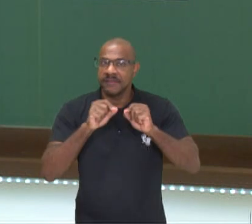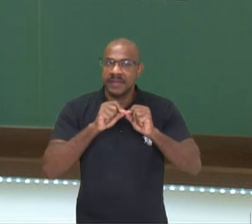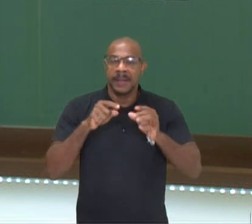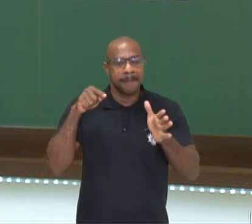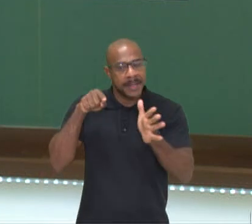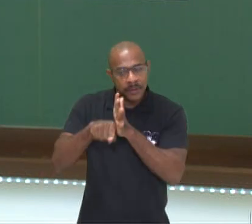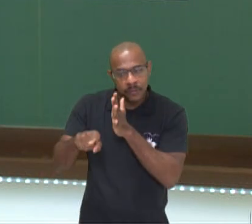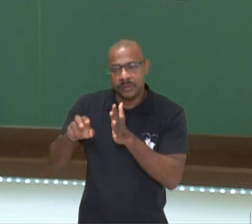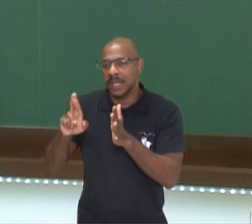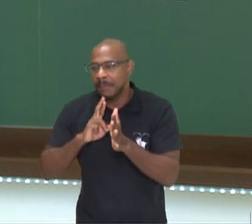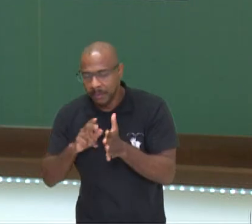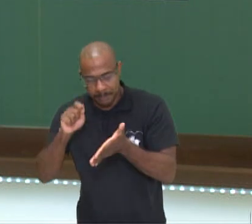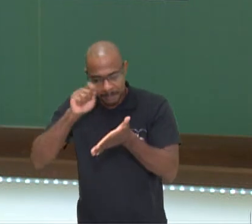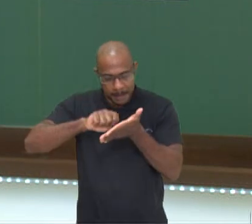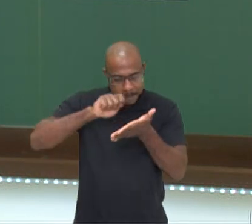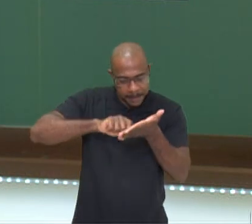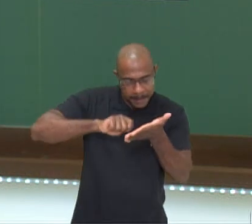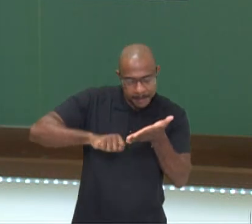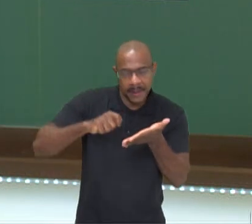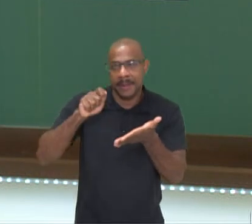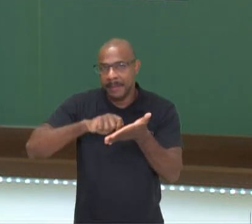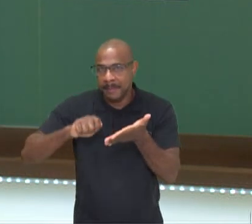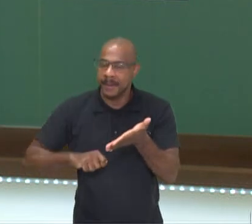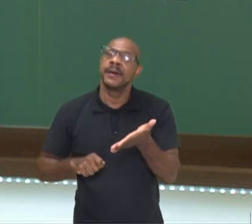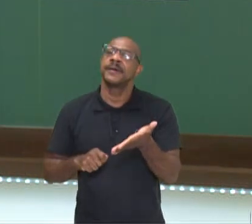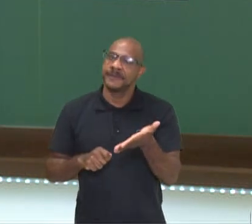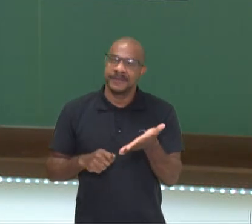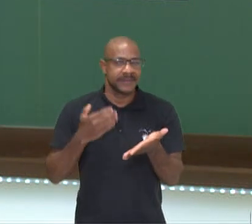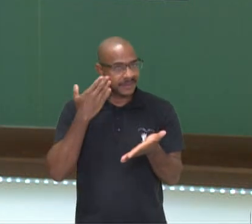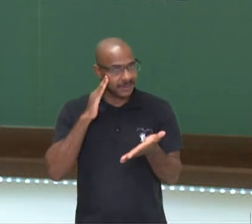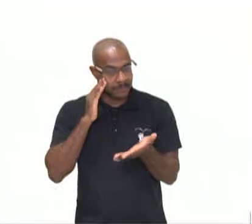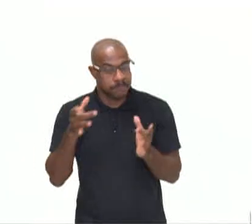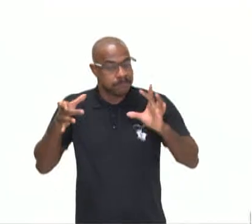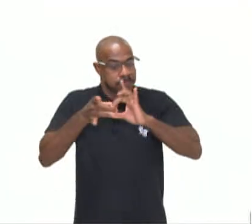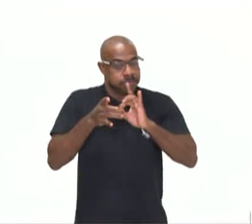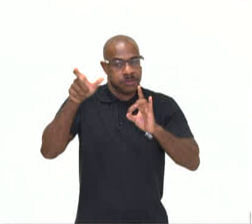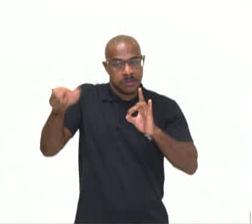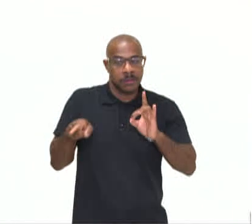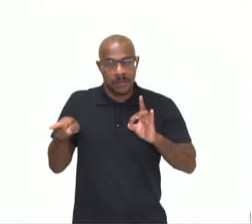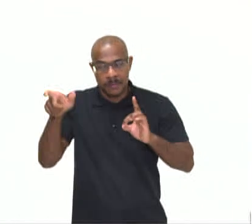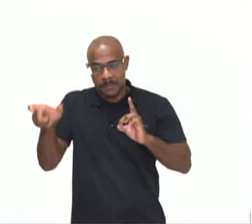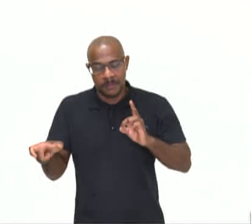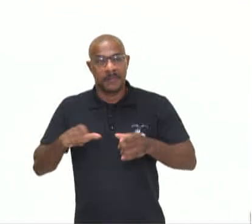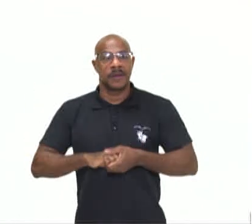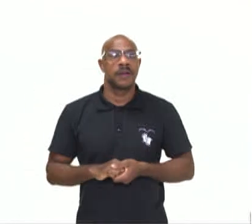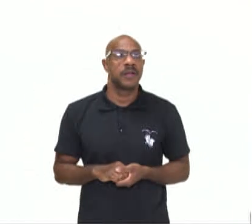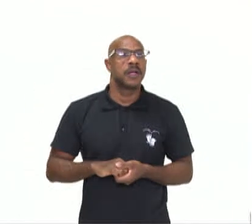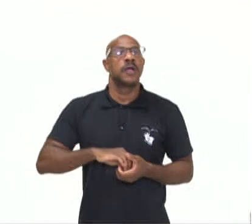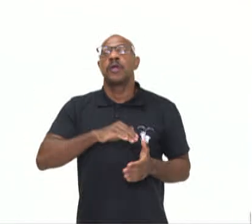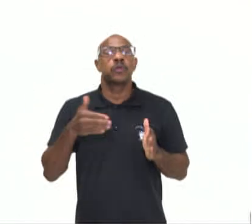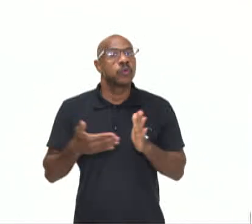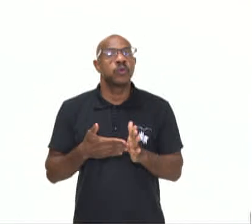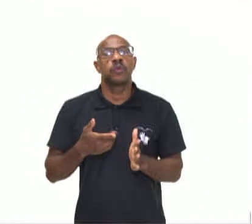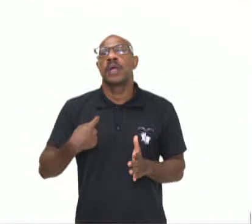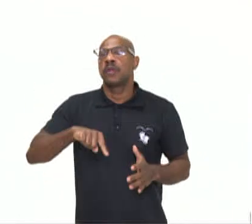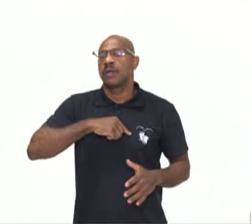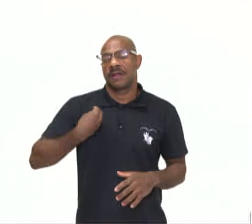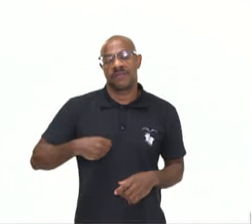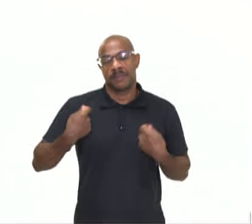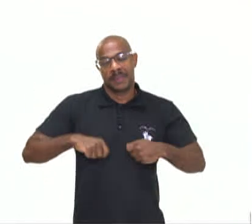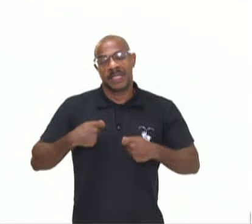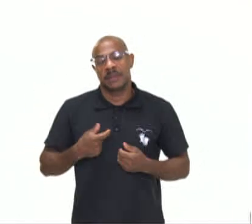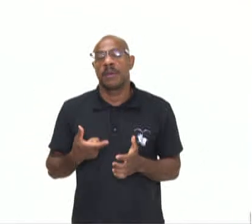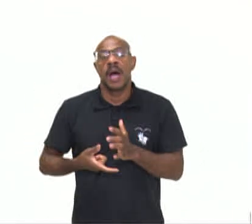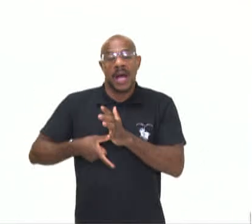resposta que eu falar com base no nosso entrevistado para quase tudo em nossa vida precisamos de conhecimento